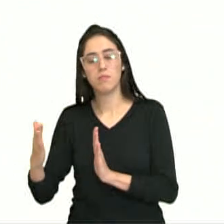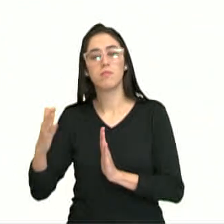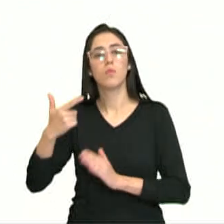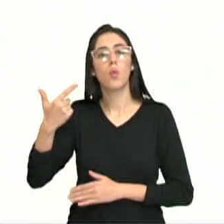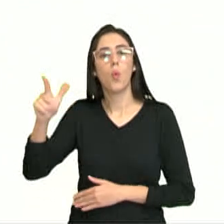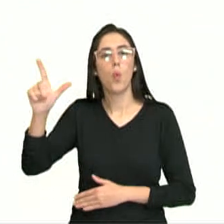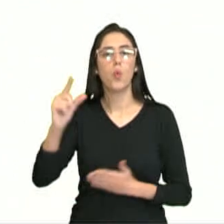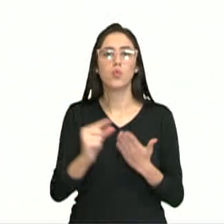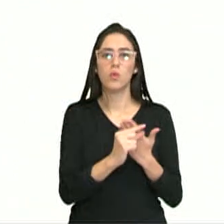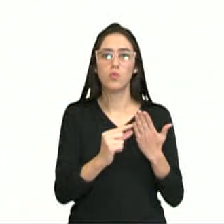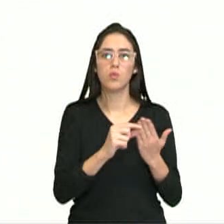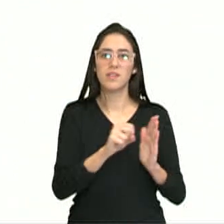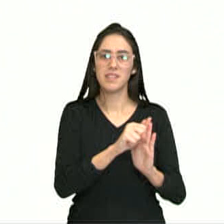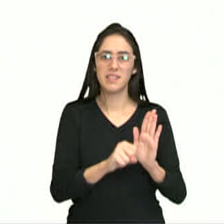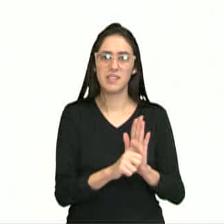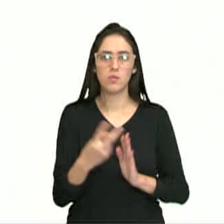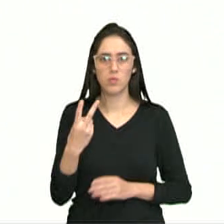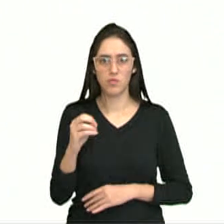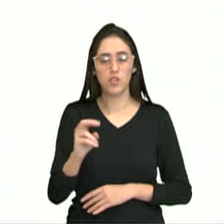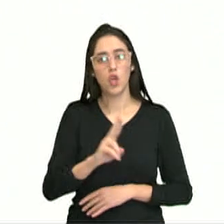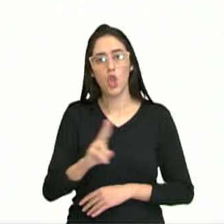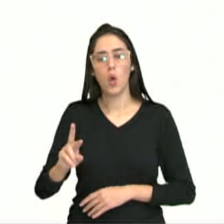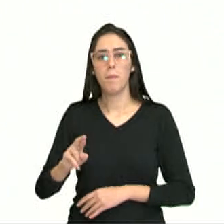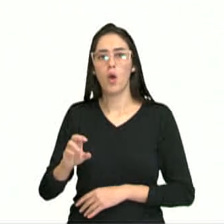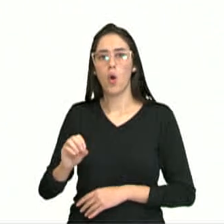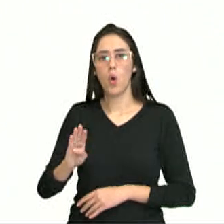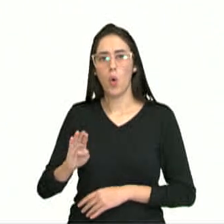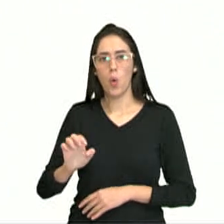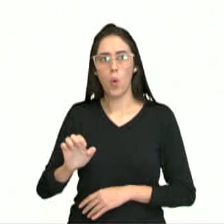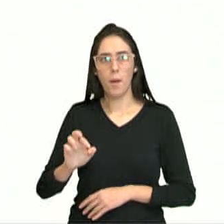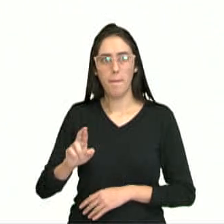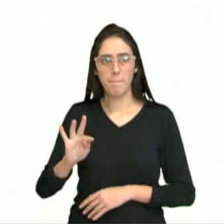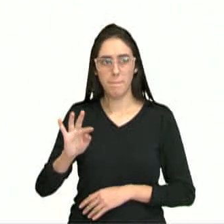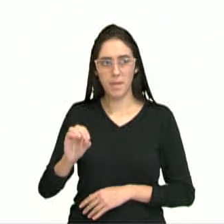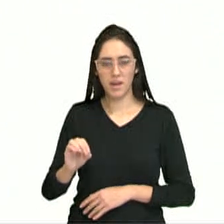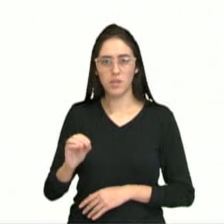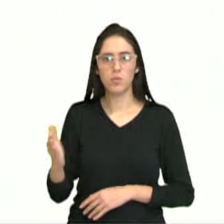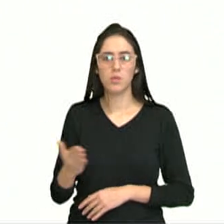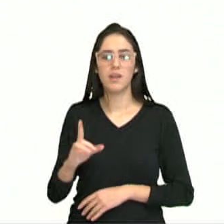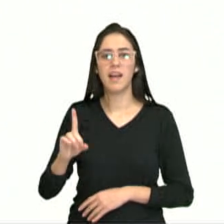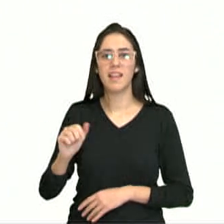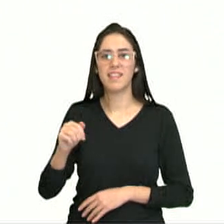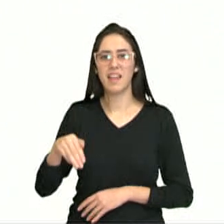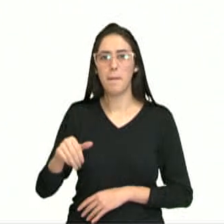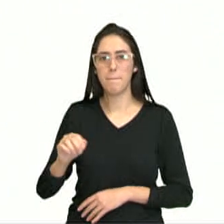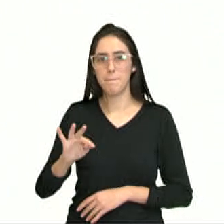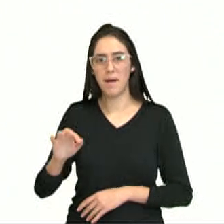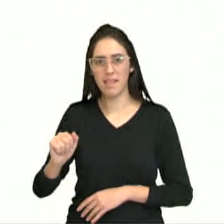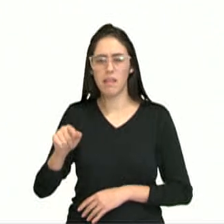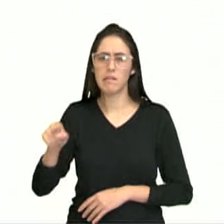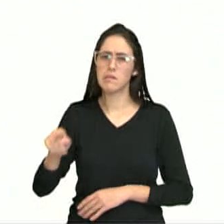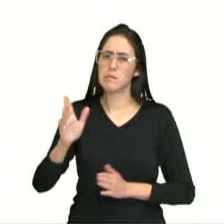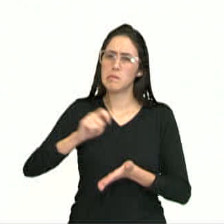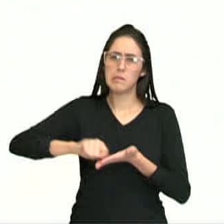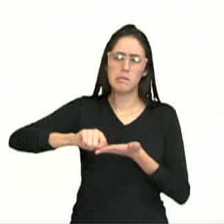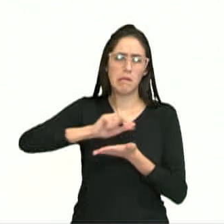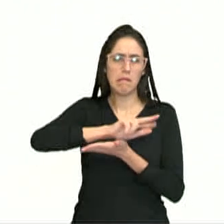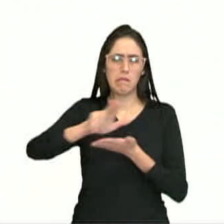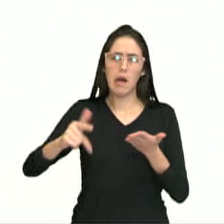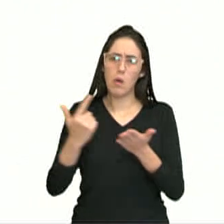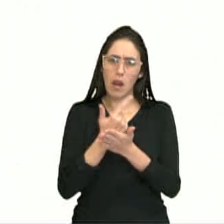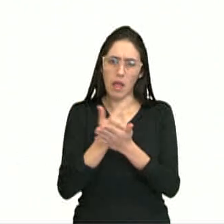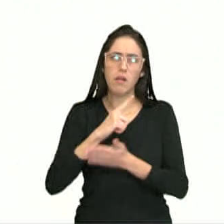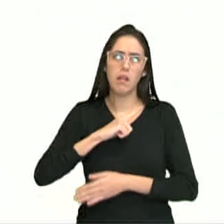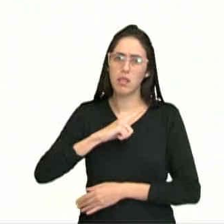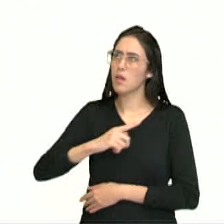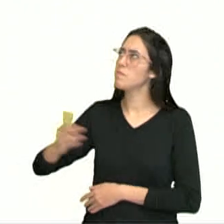XX, chamado Roberto da Mata. Bom, Roberto da Mata tem diversas obras, uma delas é a primeira aqui que aparece no